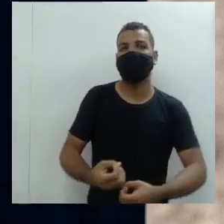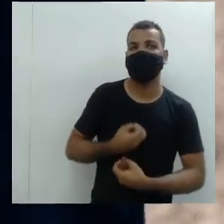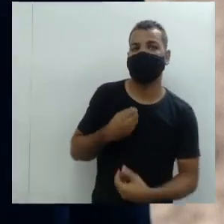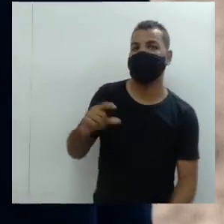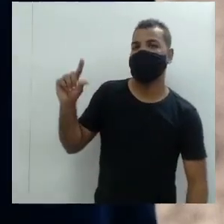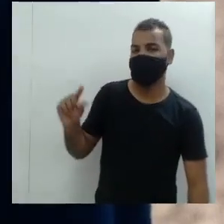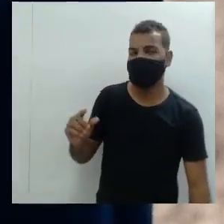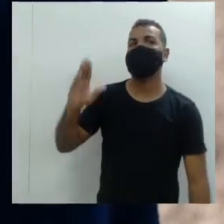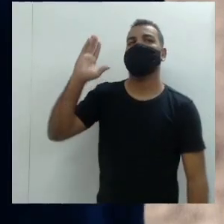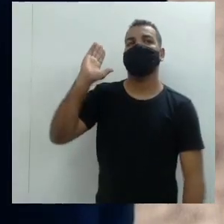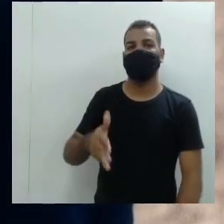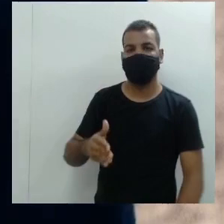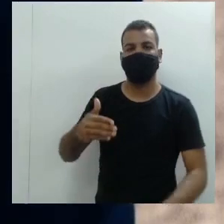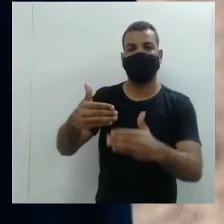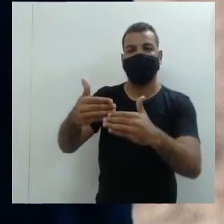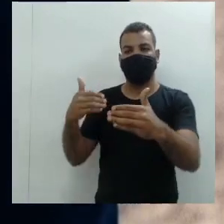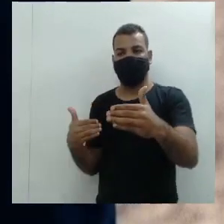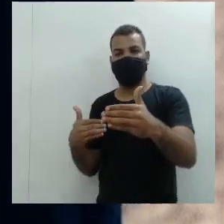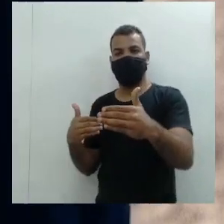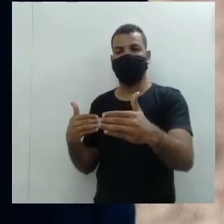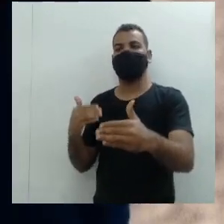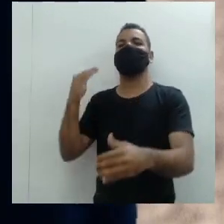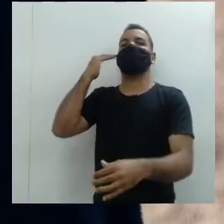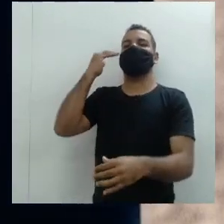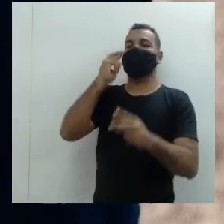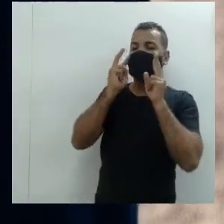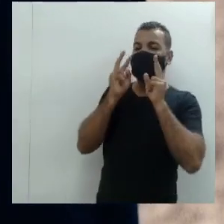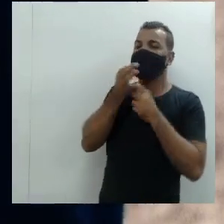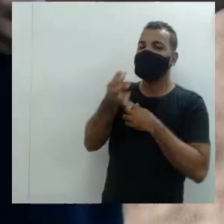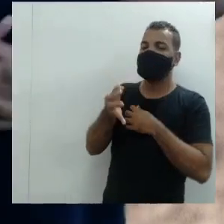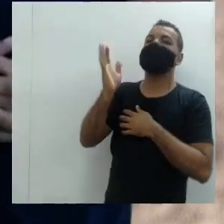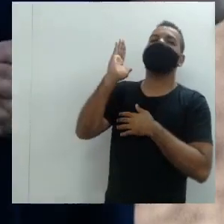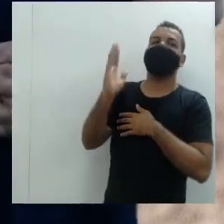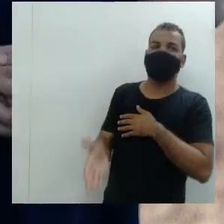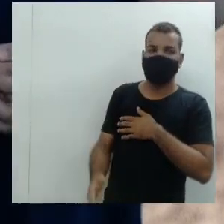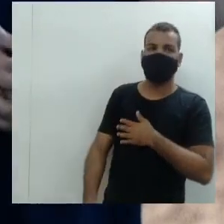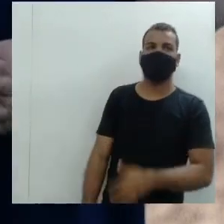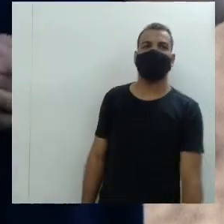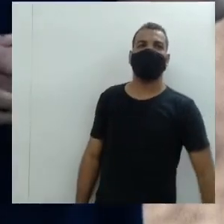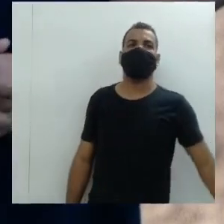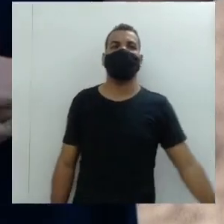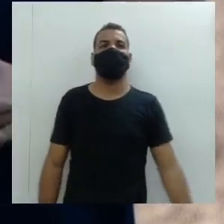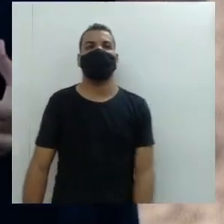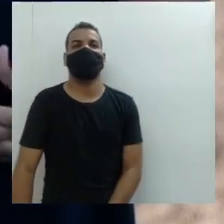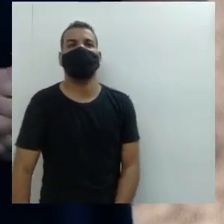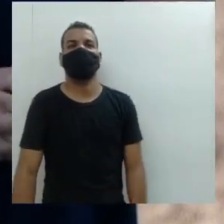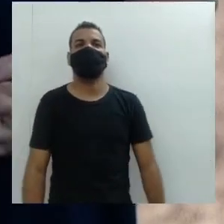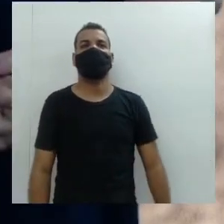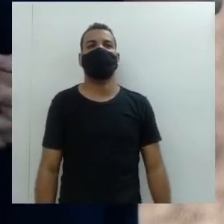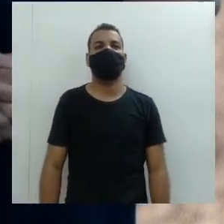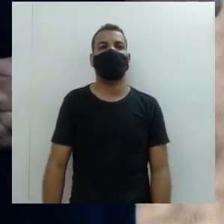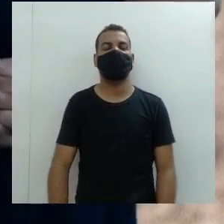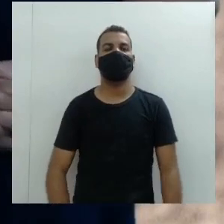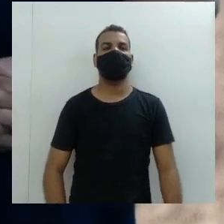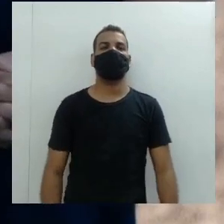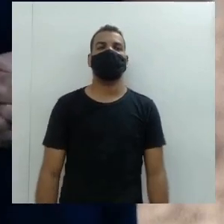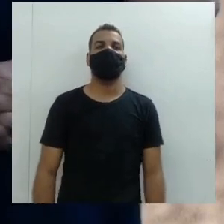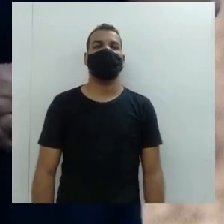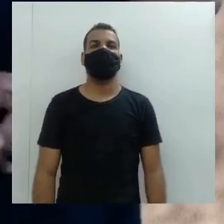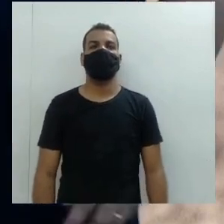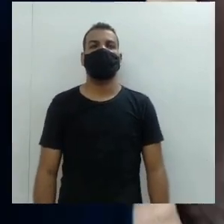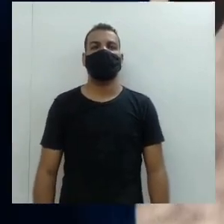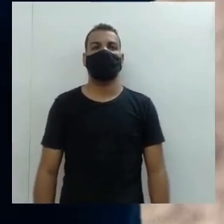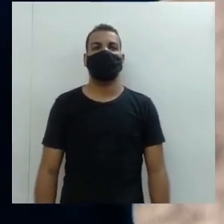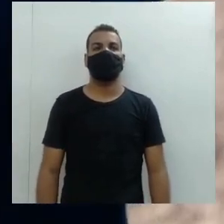foi antecipada pela visão crítica, né, profunda do Álvaro Lins. Ô, professor Jamerson, uma questão importante é o seguinte: